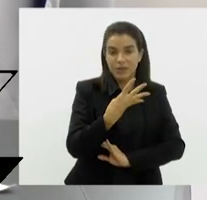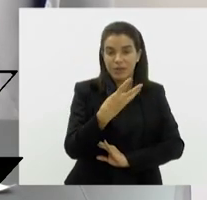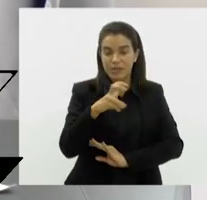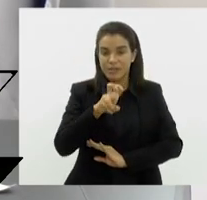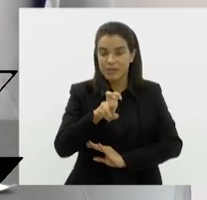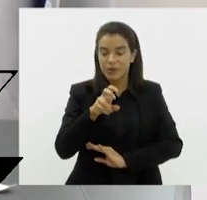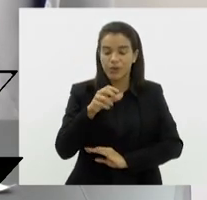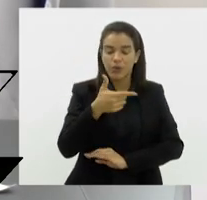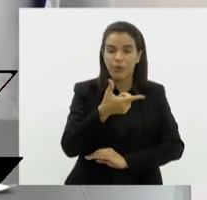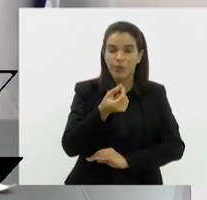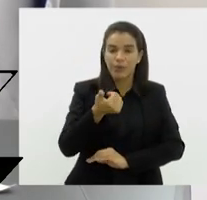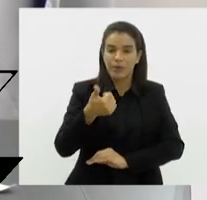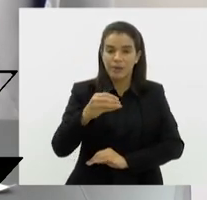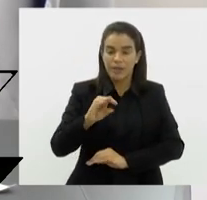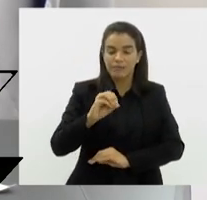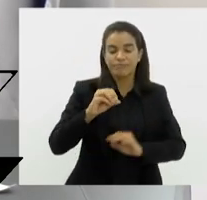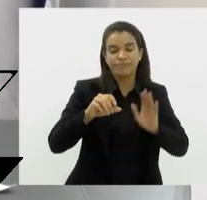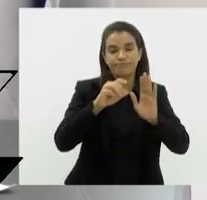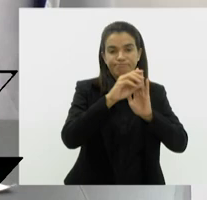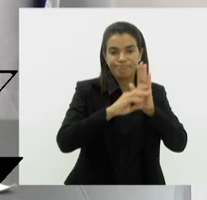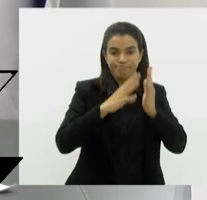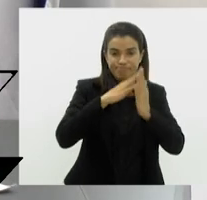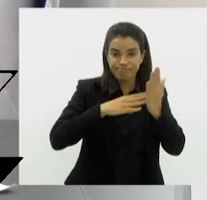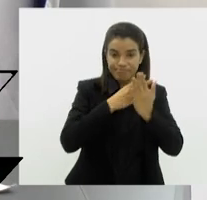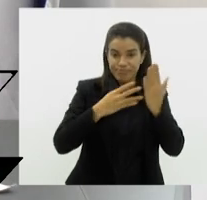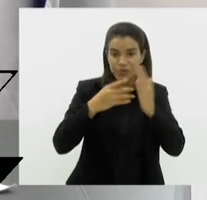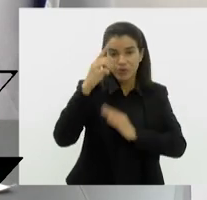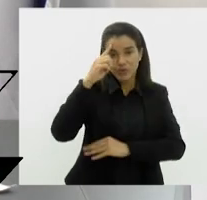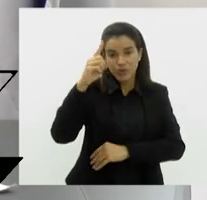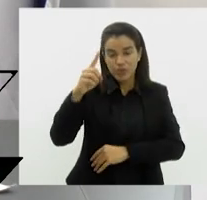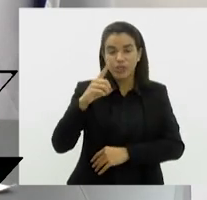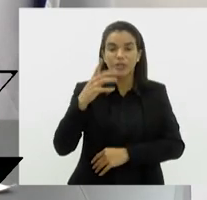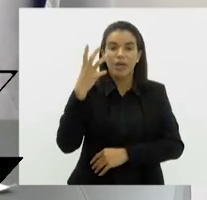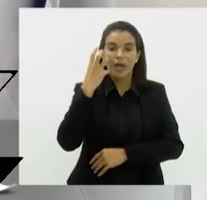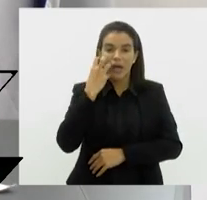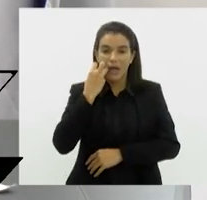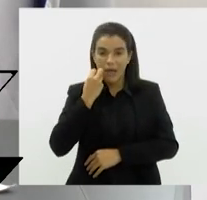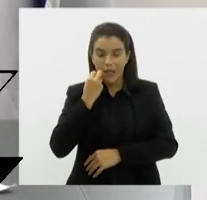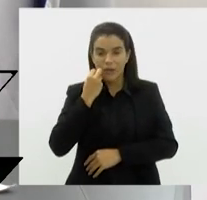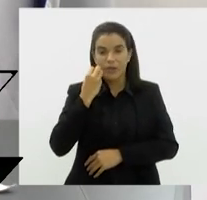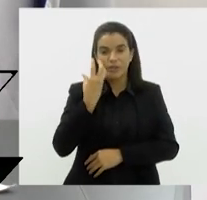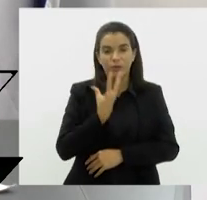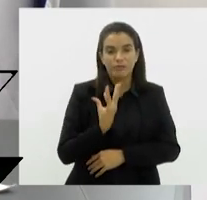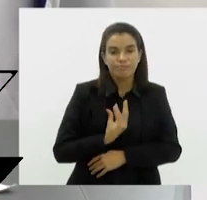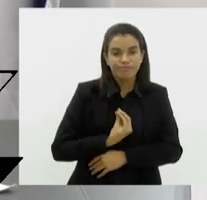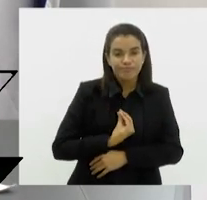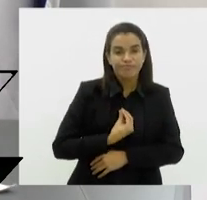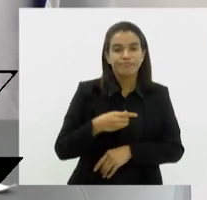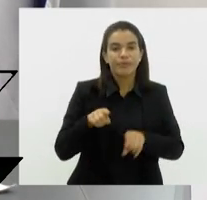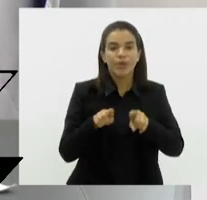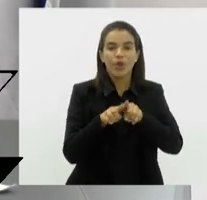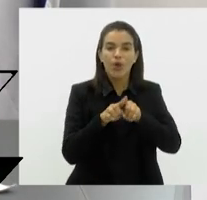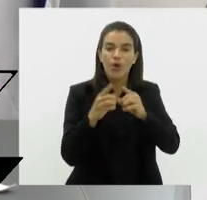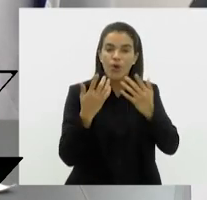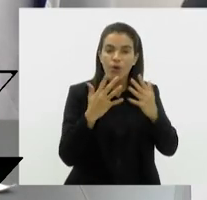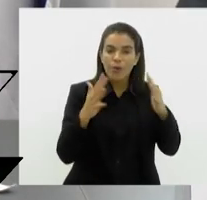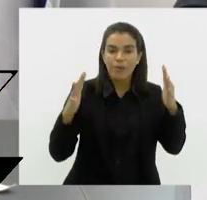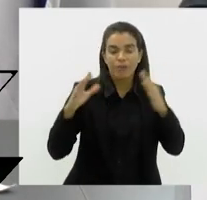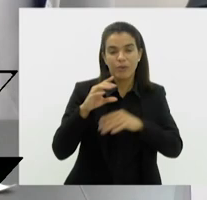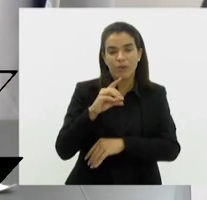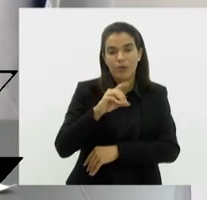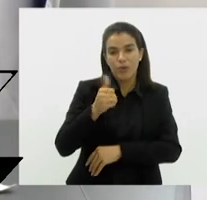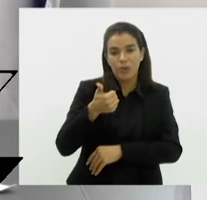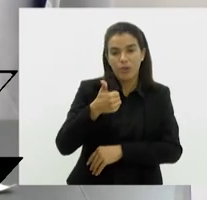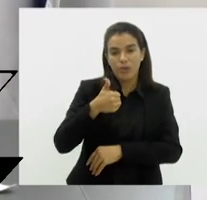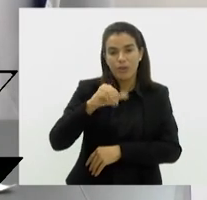de 2010 para incluir no calendário oficial do Estado do Rio de Janeiro o dia da adoção espiritual, comemorada no dia 8 de